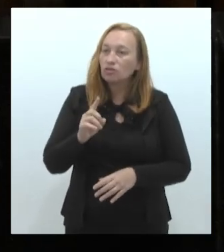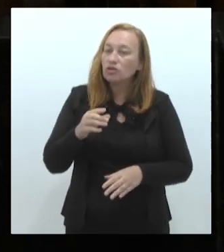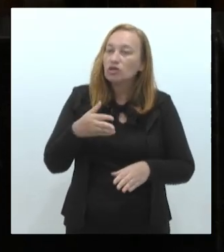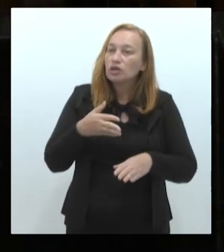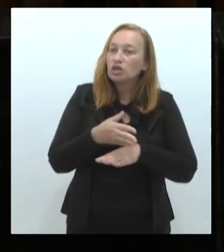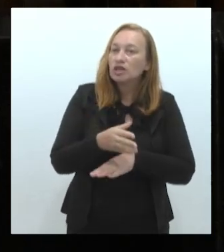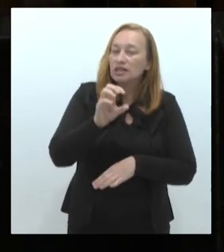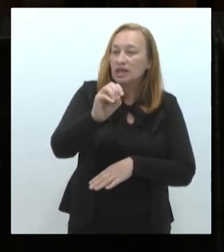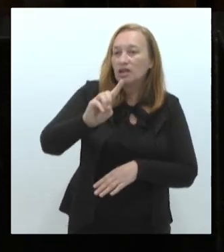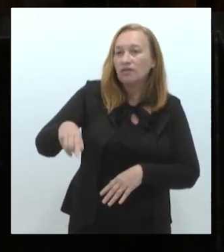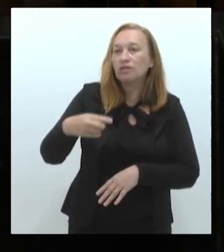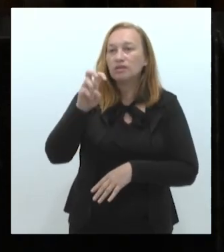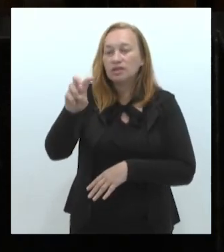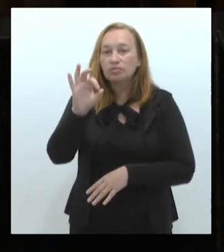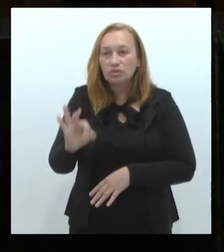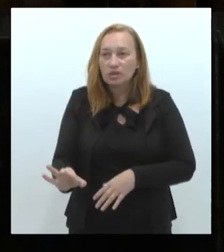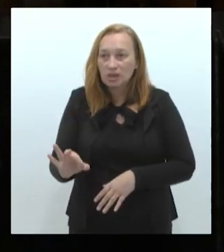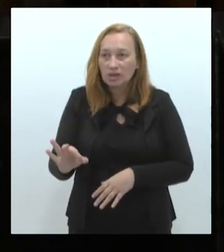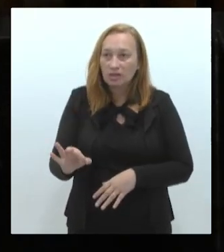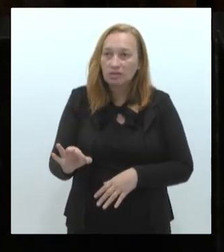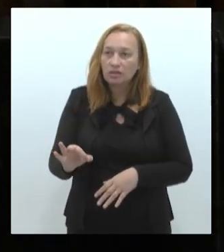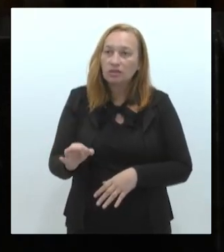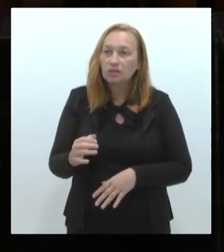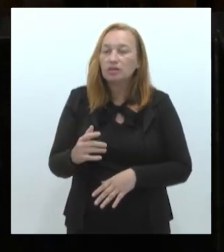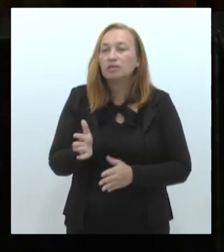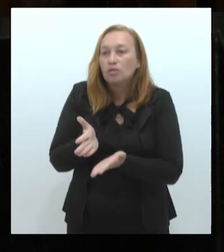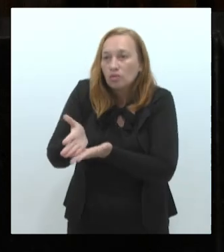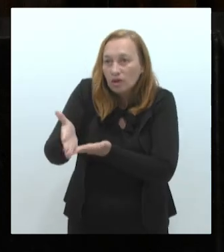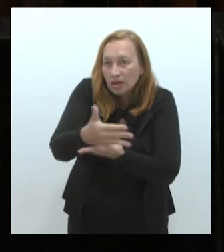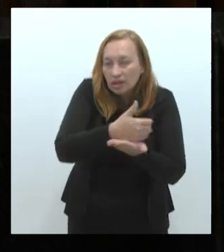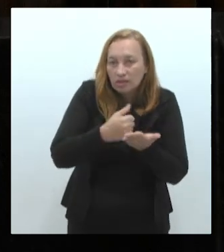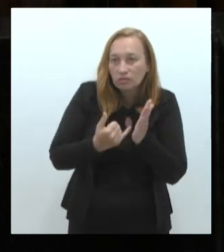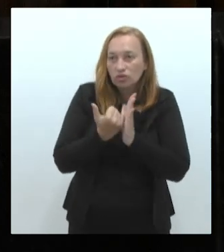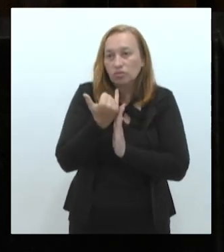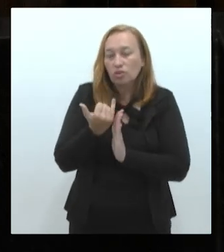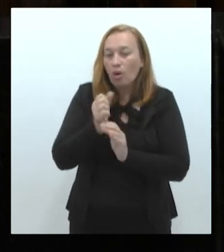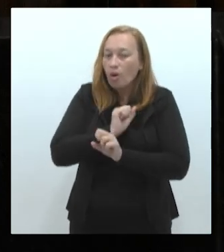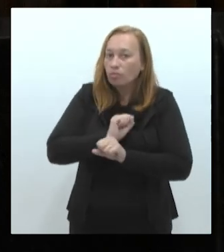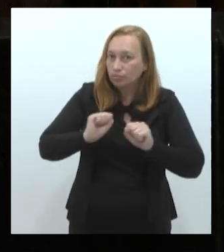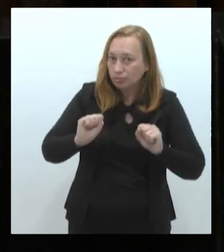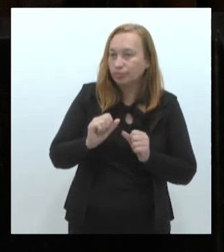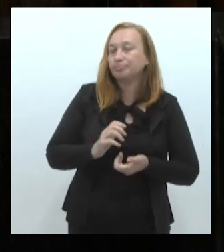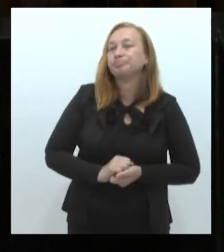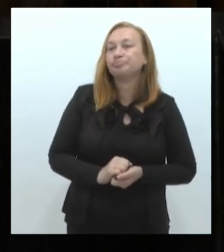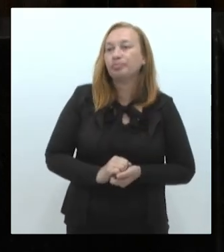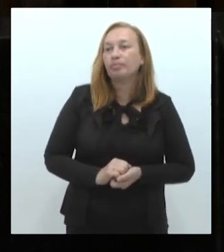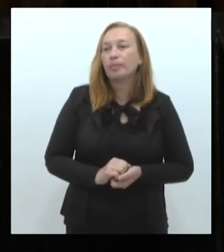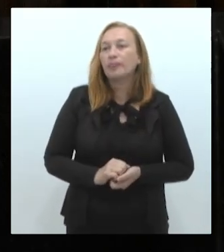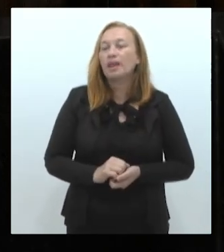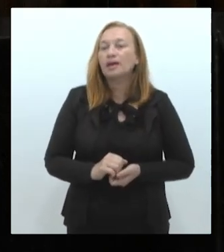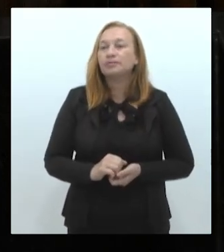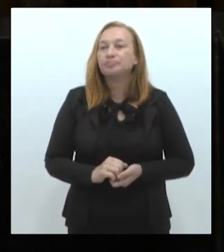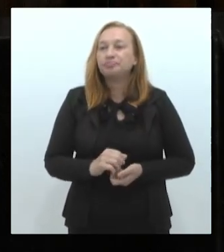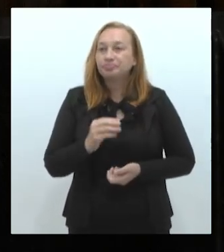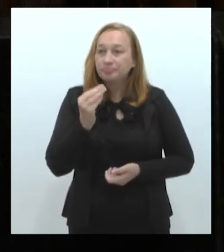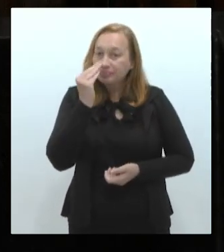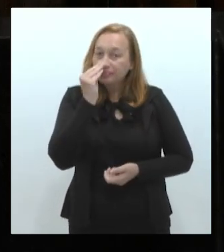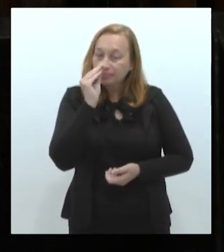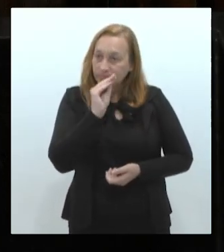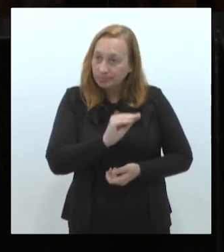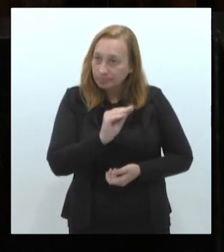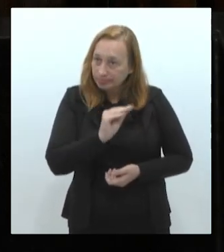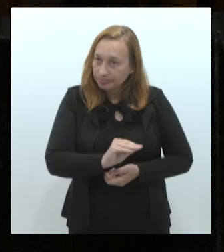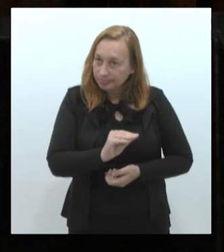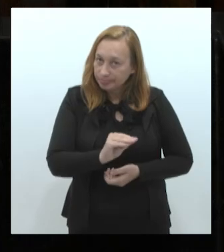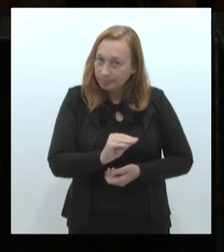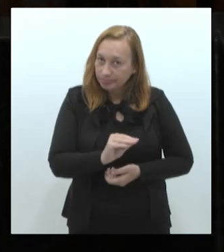0,5% do que tem para gastar da arrecadação de impostos. Isso é um absurdo. Isso, além de negacionismo, que é a tônica da política de muita